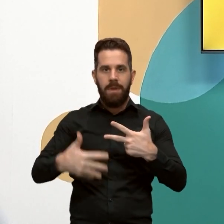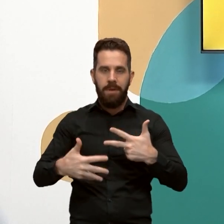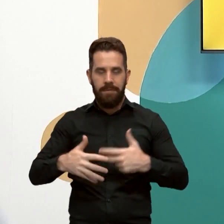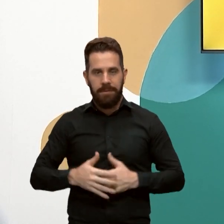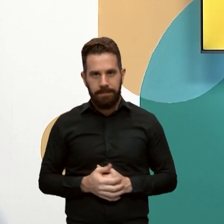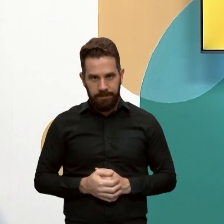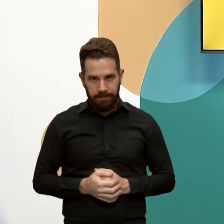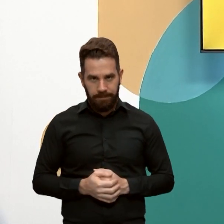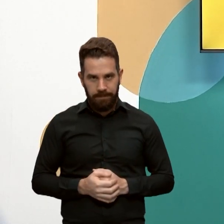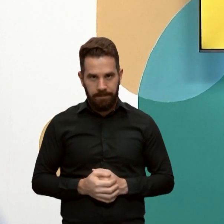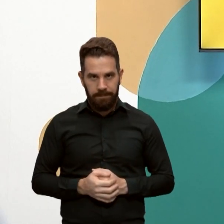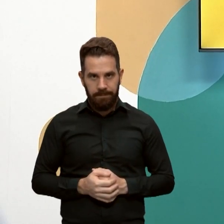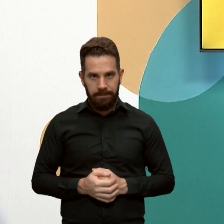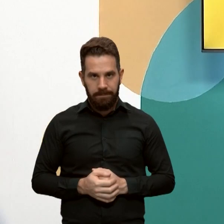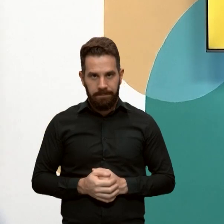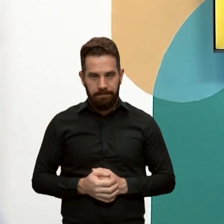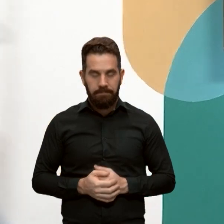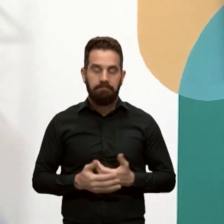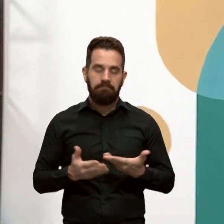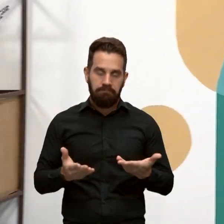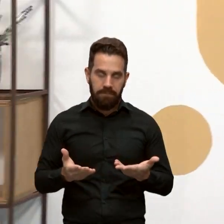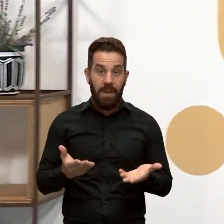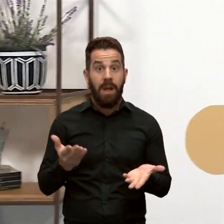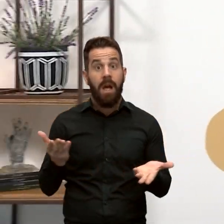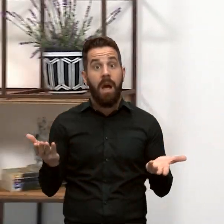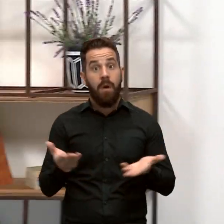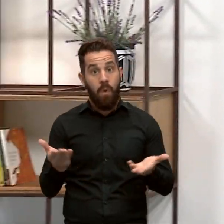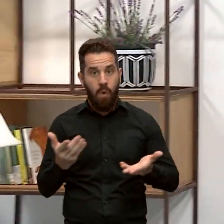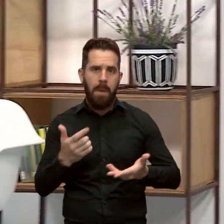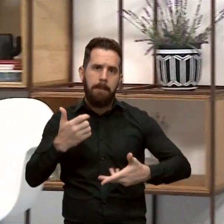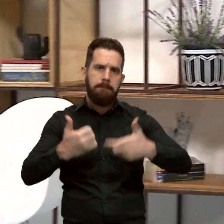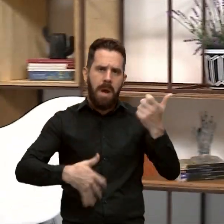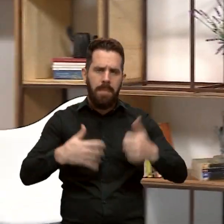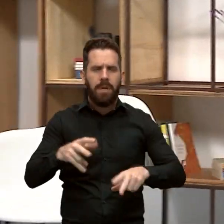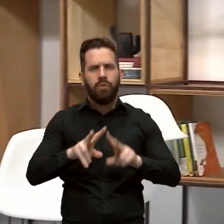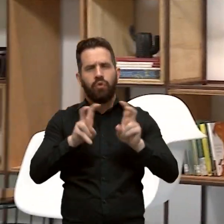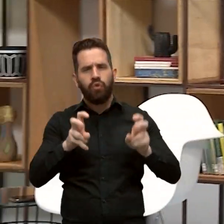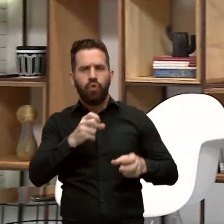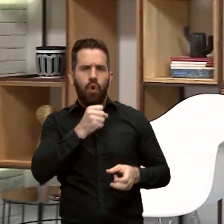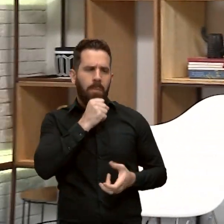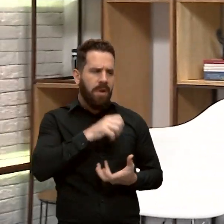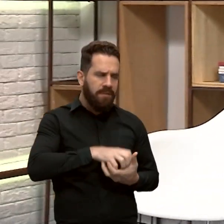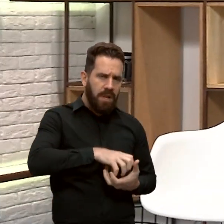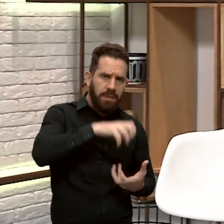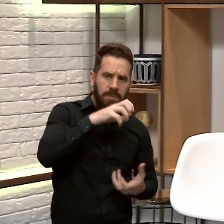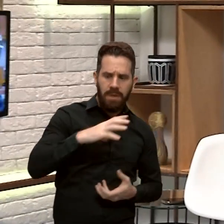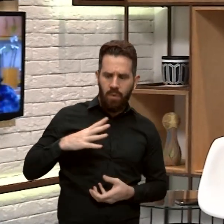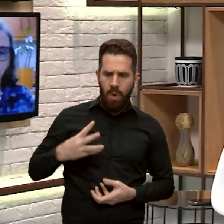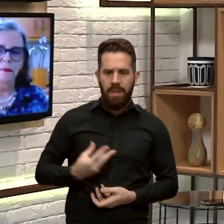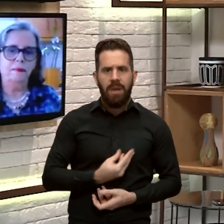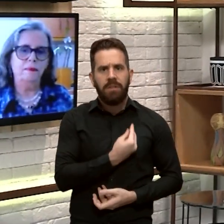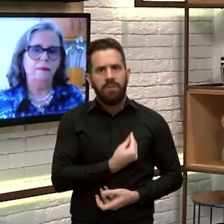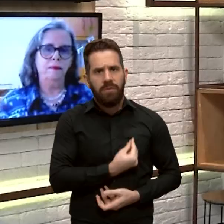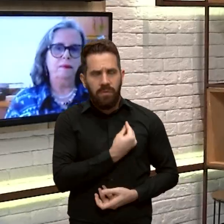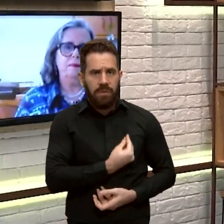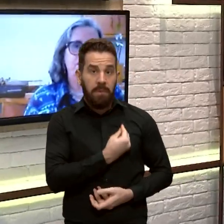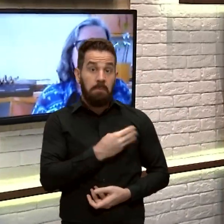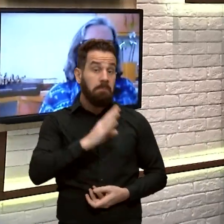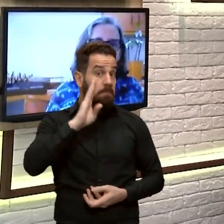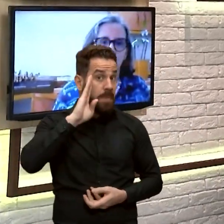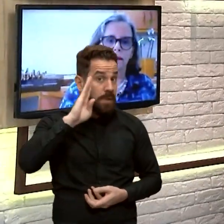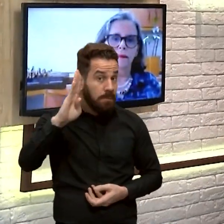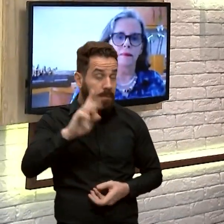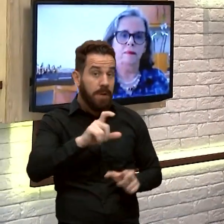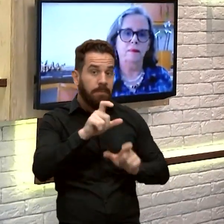Labitave. Bom, então vamos falar um pouquinho mais sobre envelhecimento, qualidade de vida, principalmente